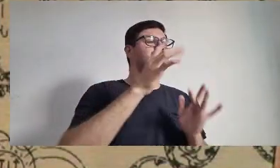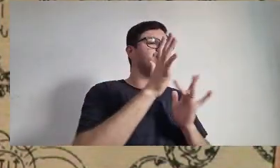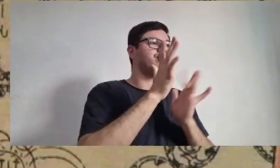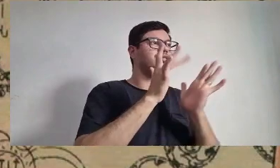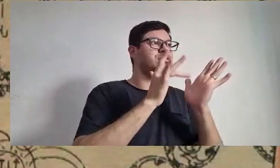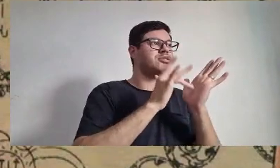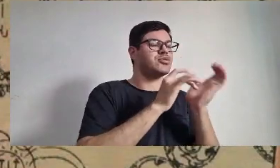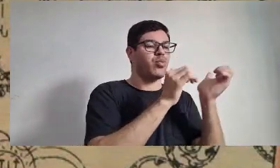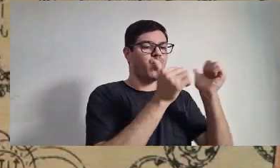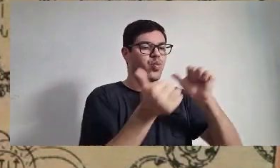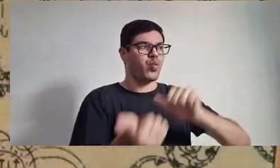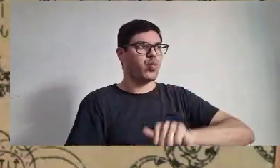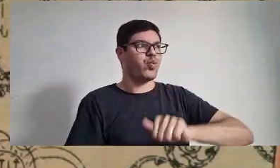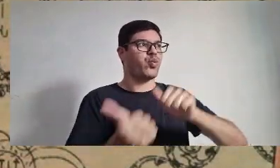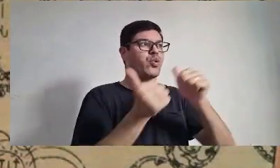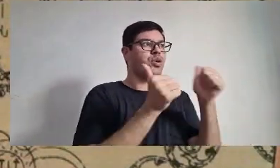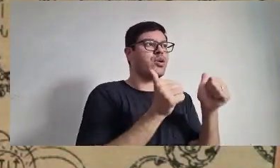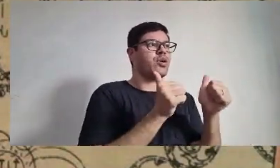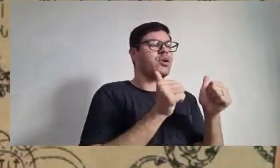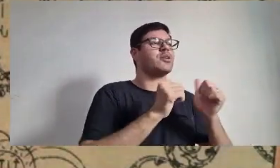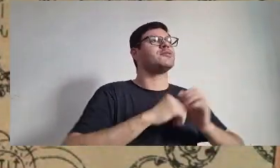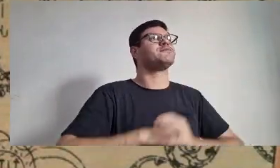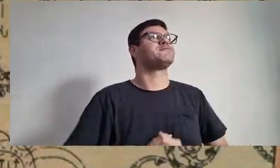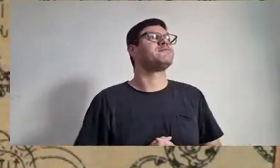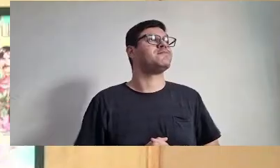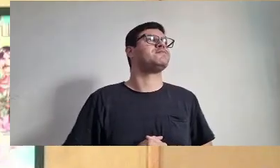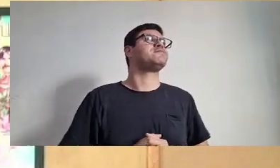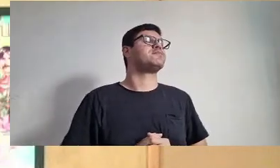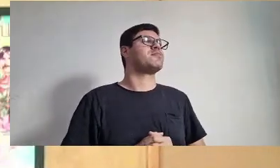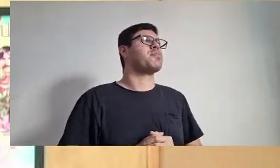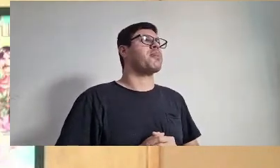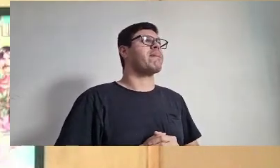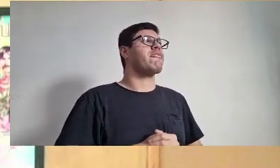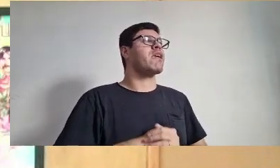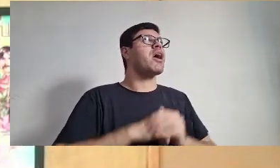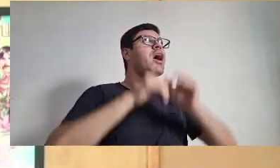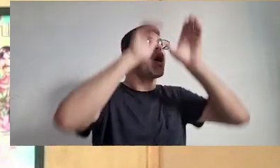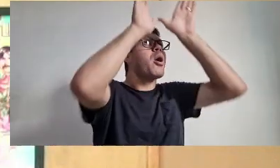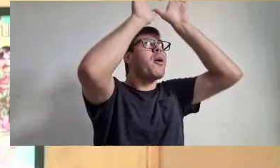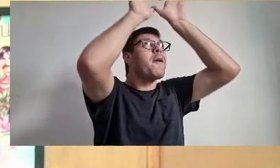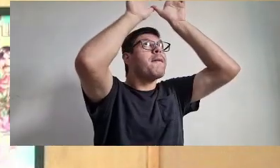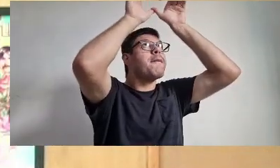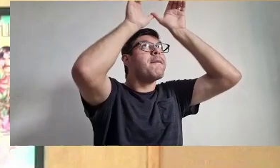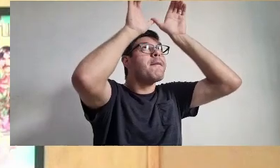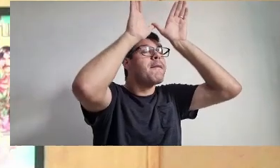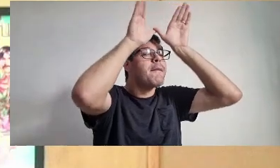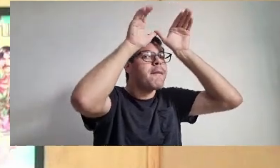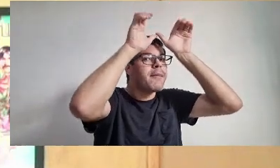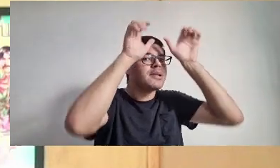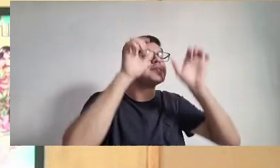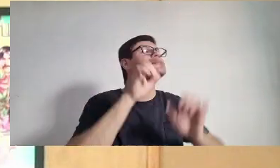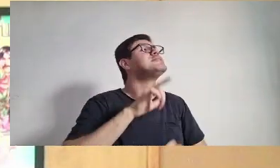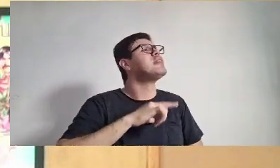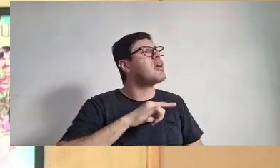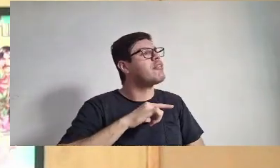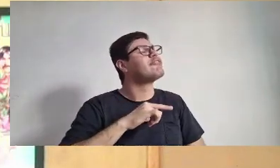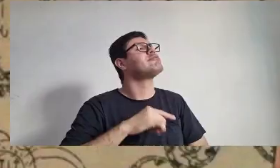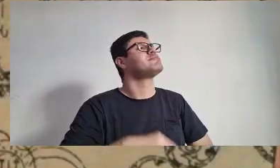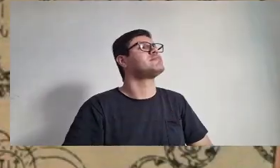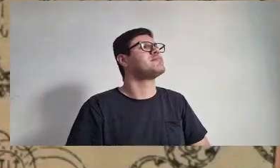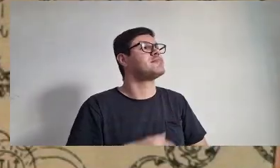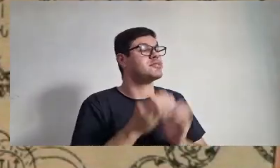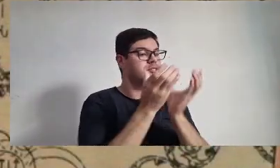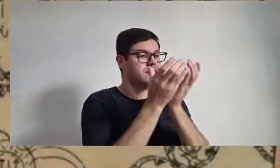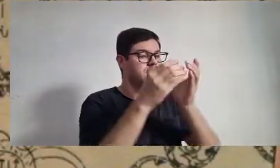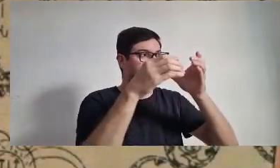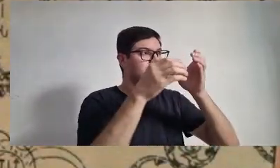são símbolos do Espírito Santo. A pomba é o símbolo do Espírito Santo. o cálice, né? Jesus falou,